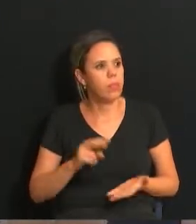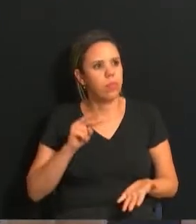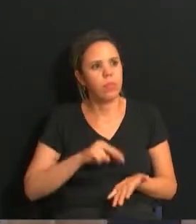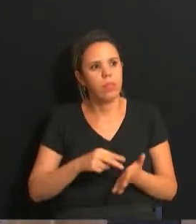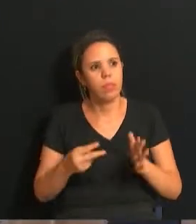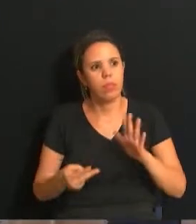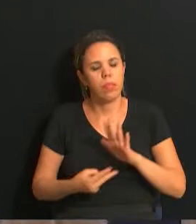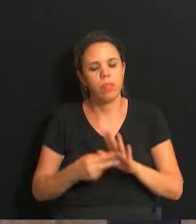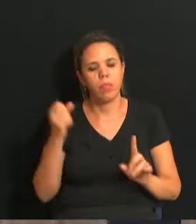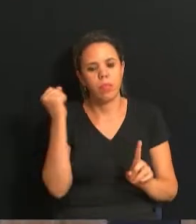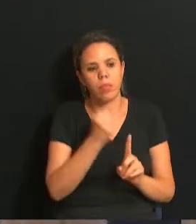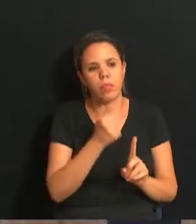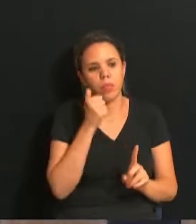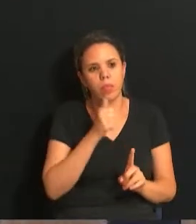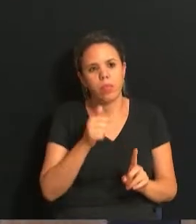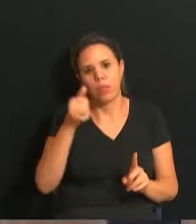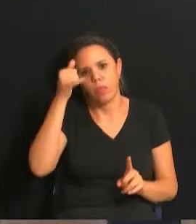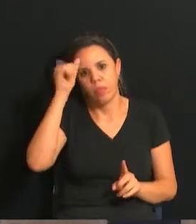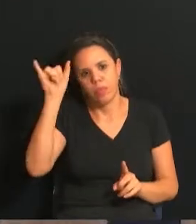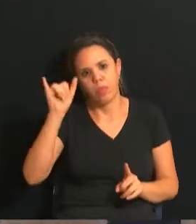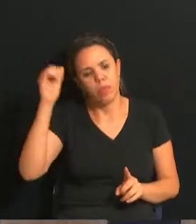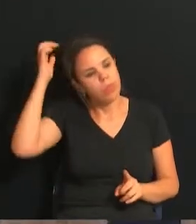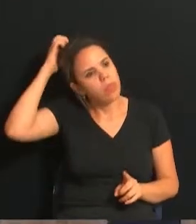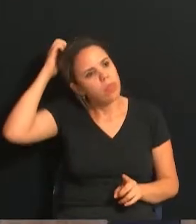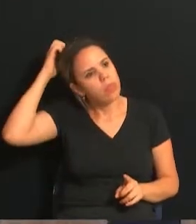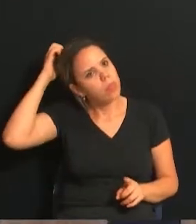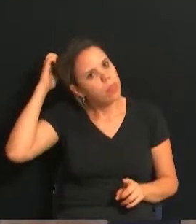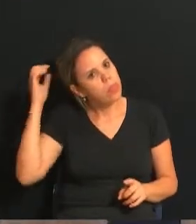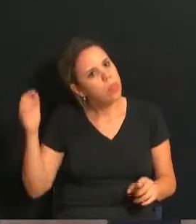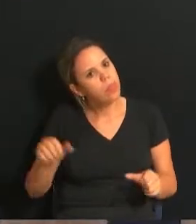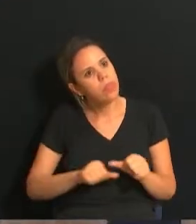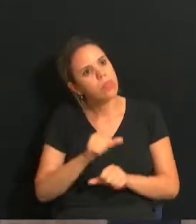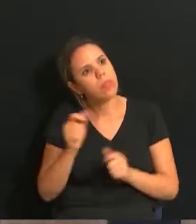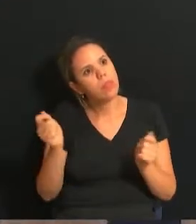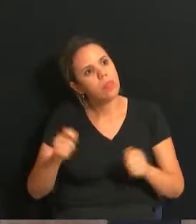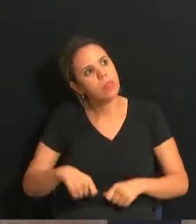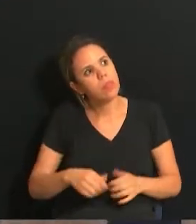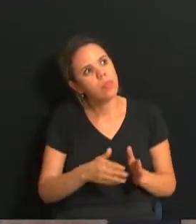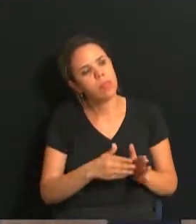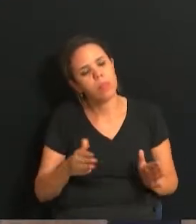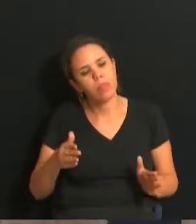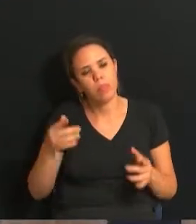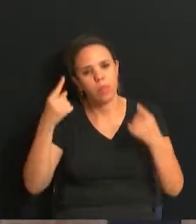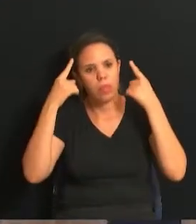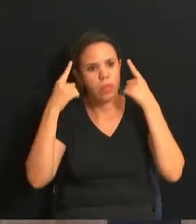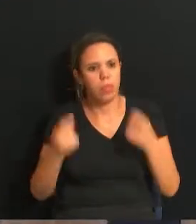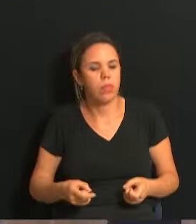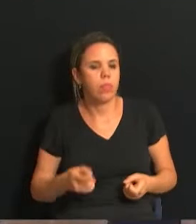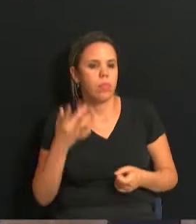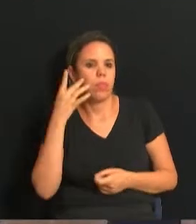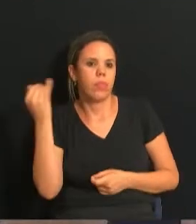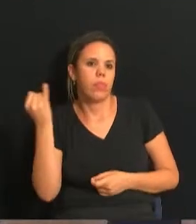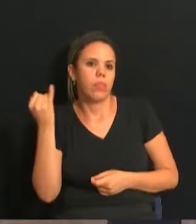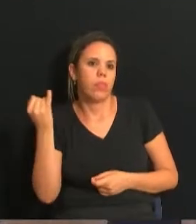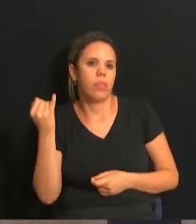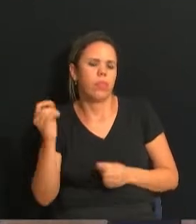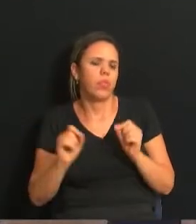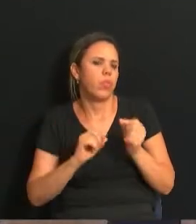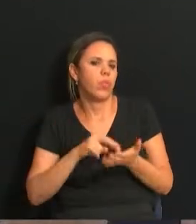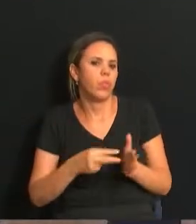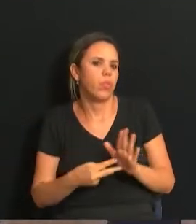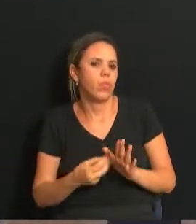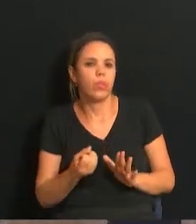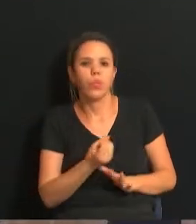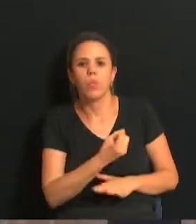feminicídio pode ser evitado, né? Então, quebrar o ciclo de violência. Acho que é importante aqui dizer também o que é o ciclo de violência,